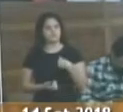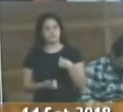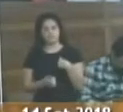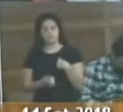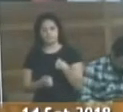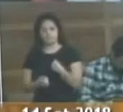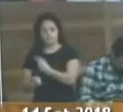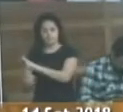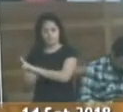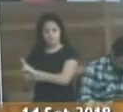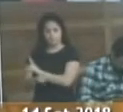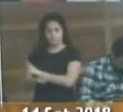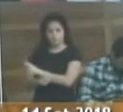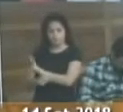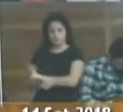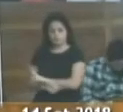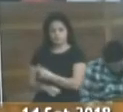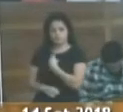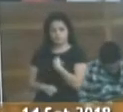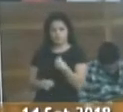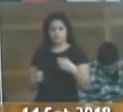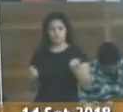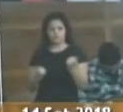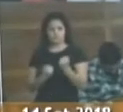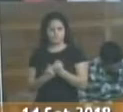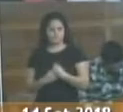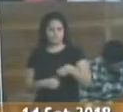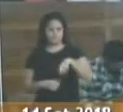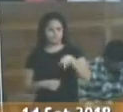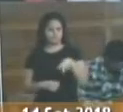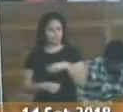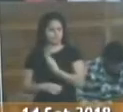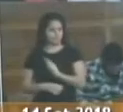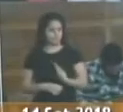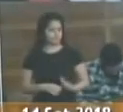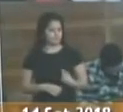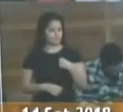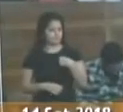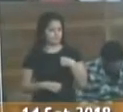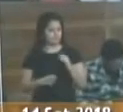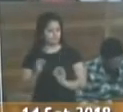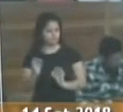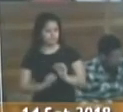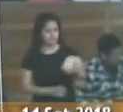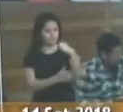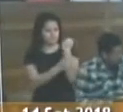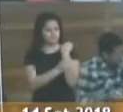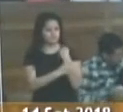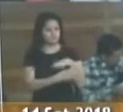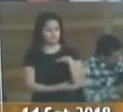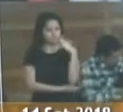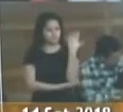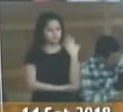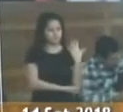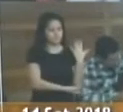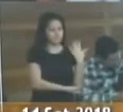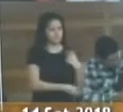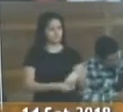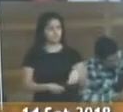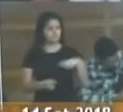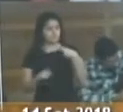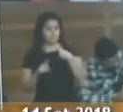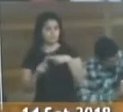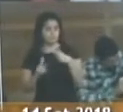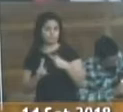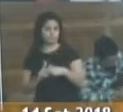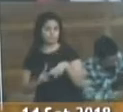procurado no gabinete do deputado André Lazzaroni, onde eu coordeno a Comissão de Defesa do Meio Ambiente, por duas